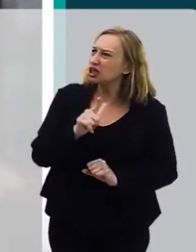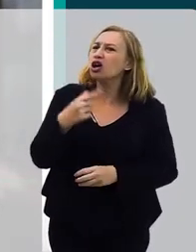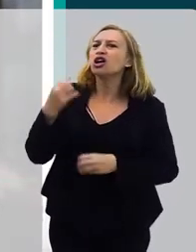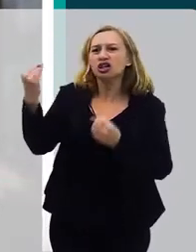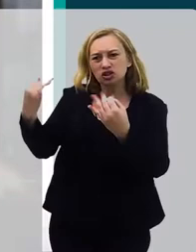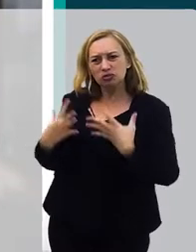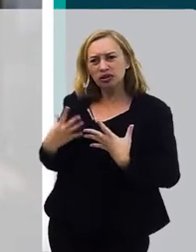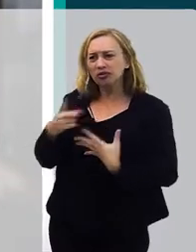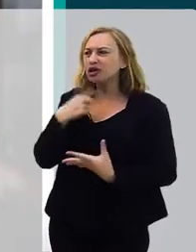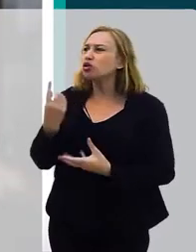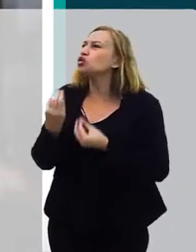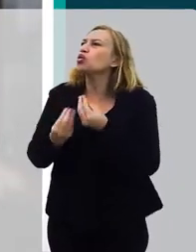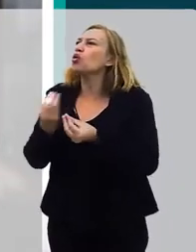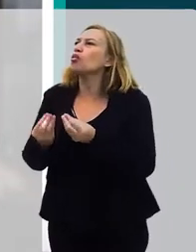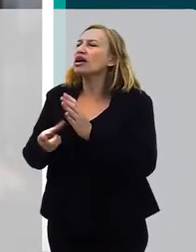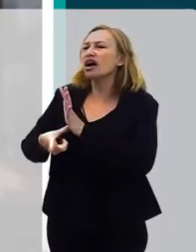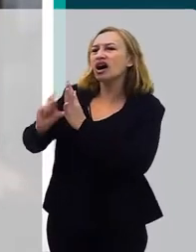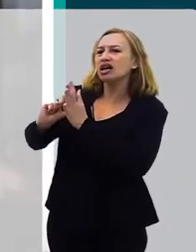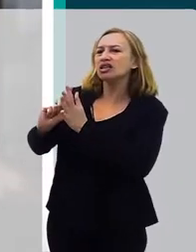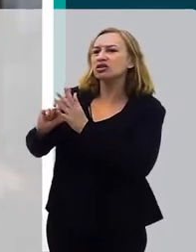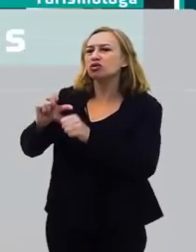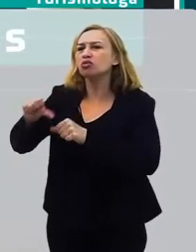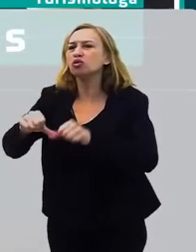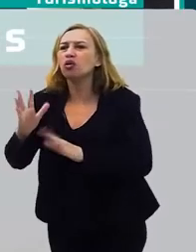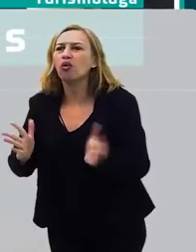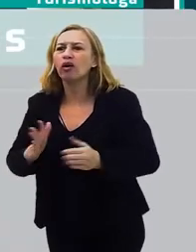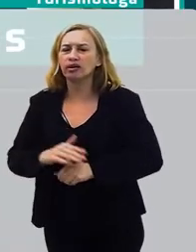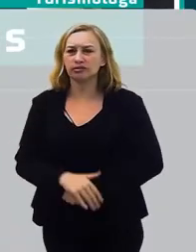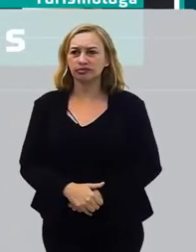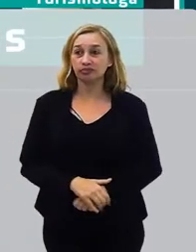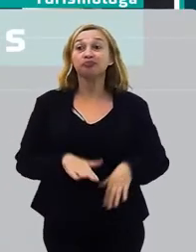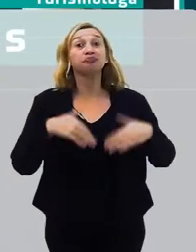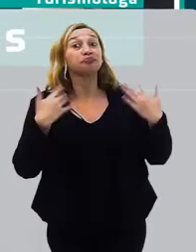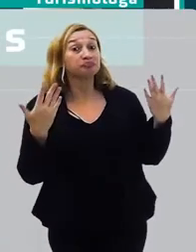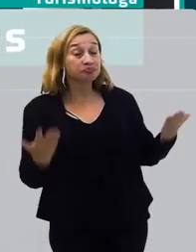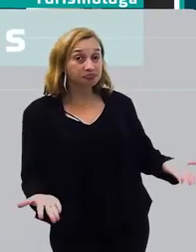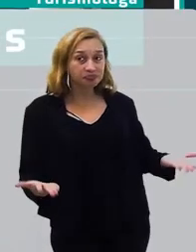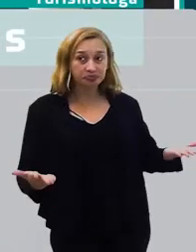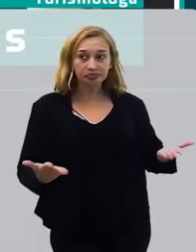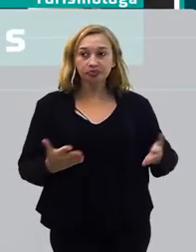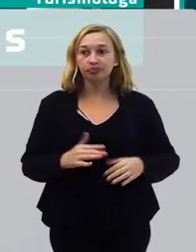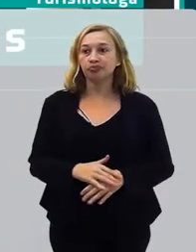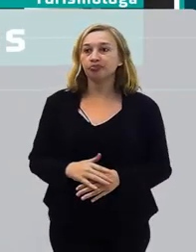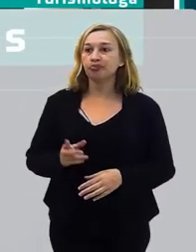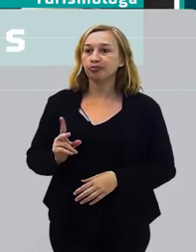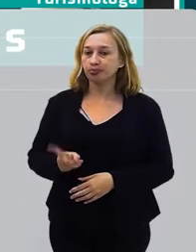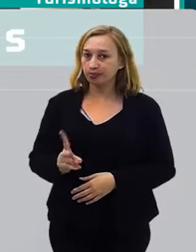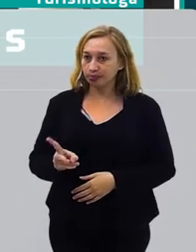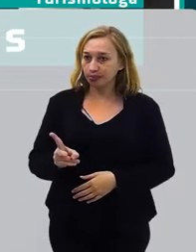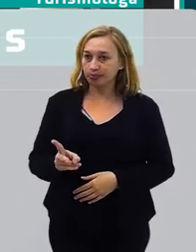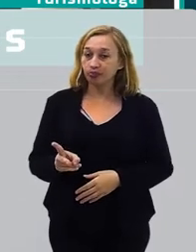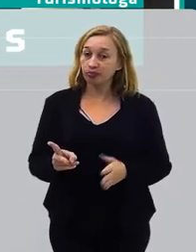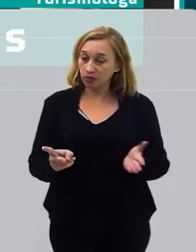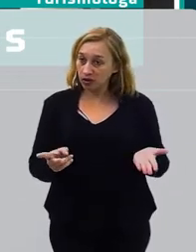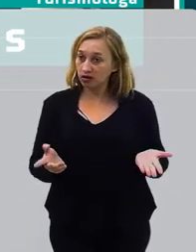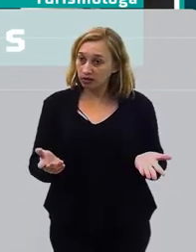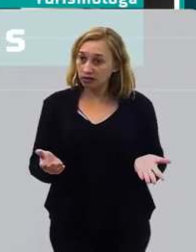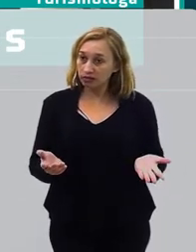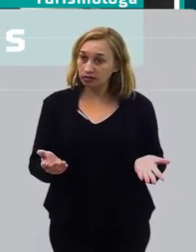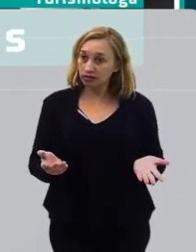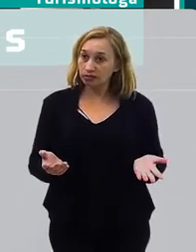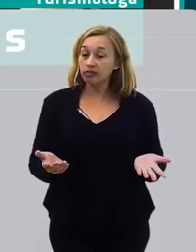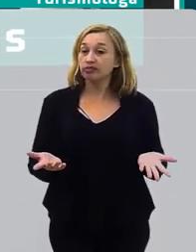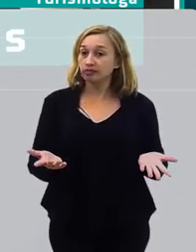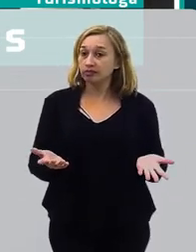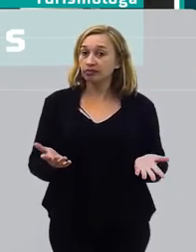Conta para a gente aí, como é que era antes e o que mudou? Então, ainda precisa entrar